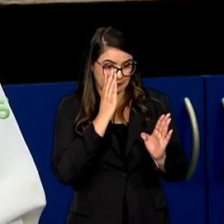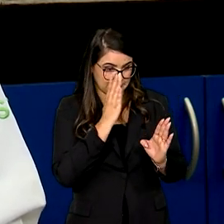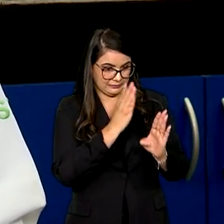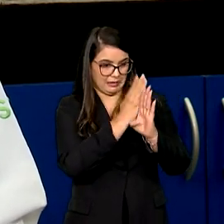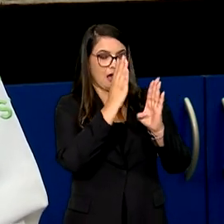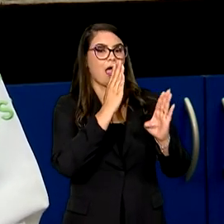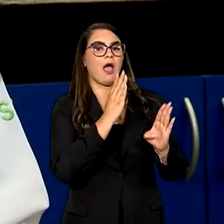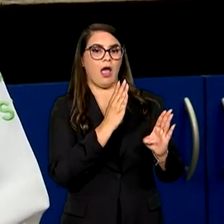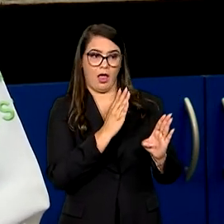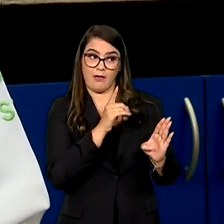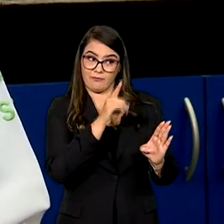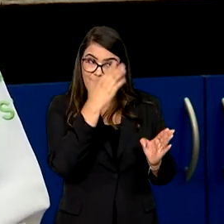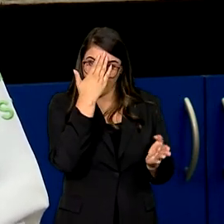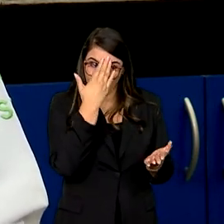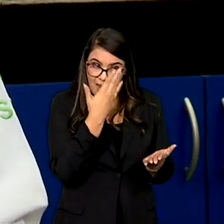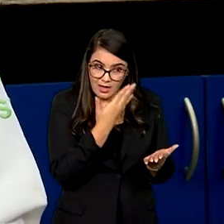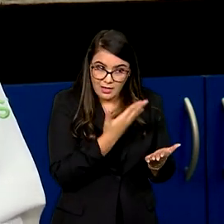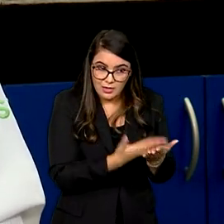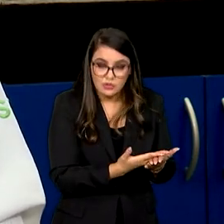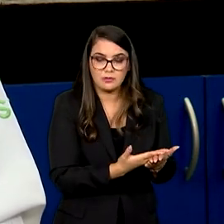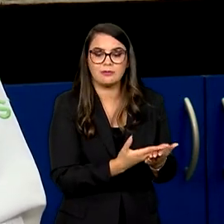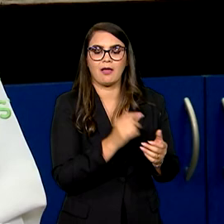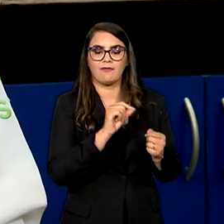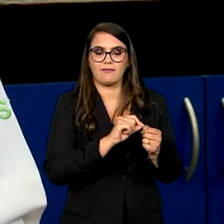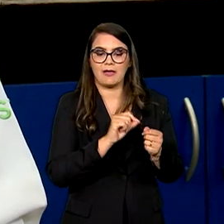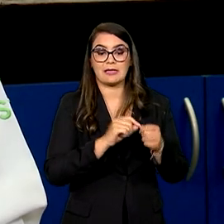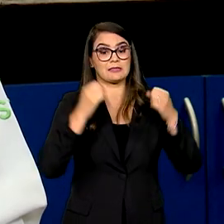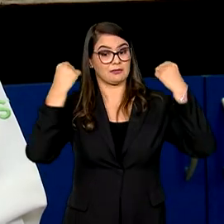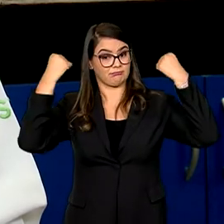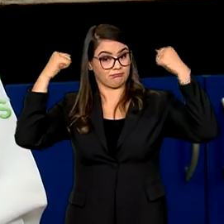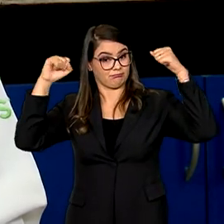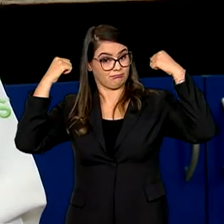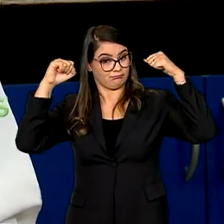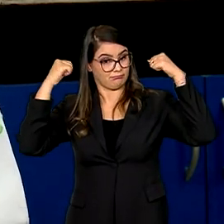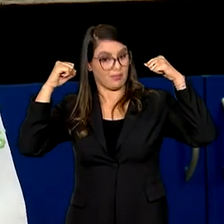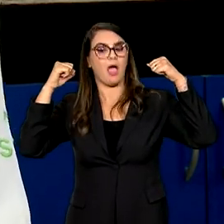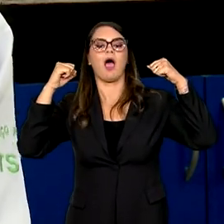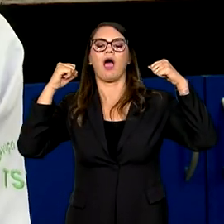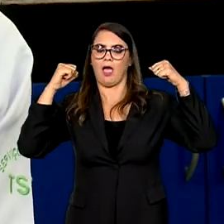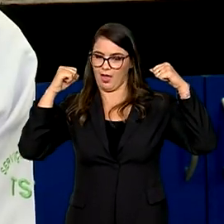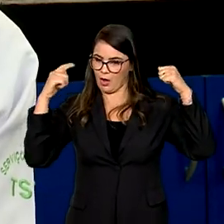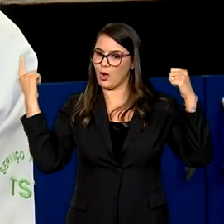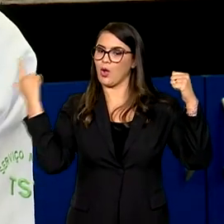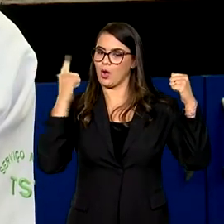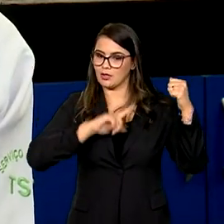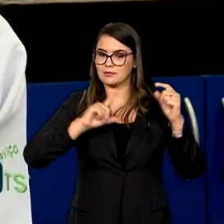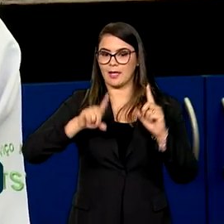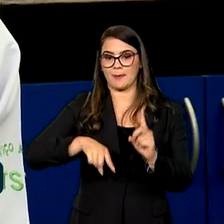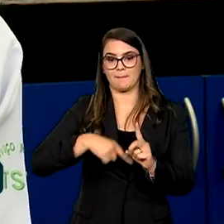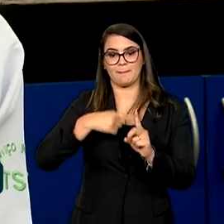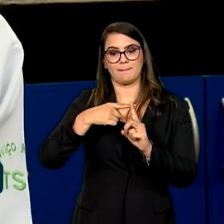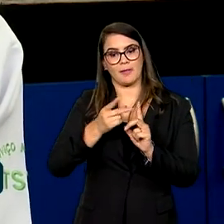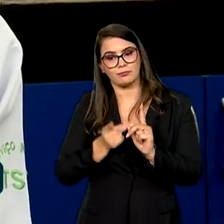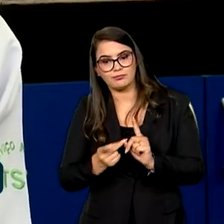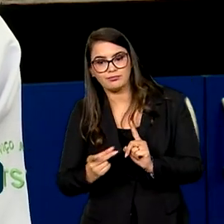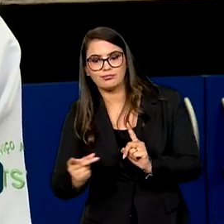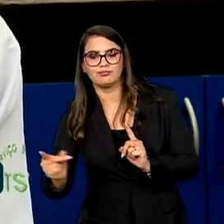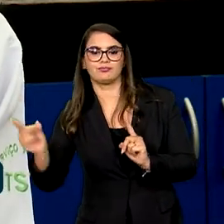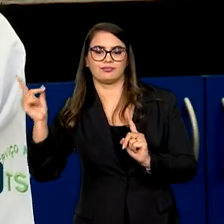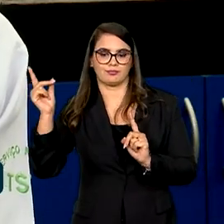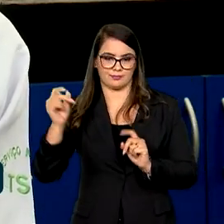ele é convencido, por exemplo, de fazer um exercício físico, ele projeta para mais distante essa